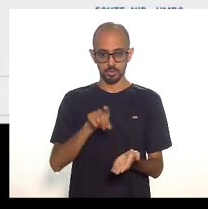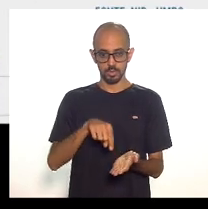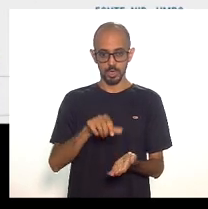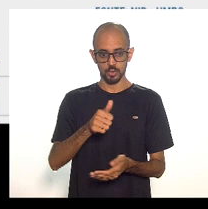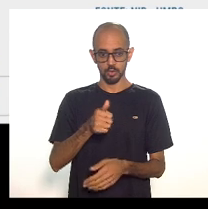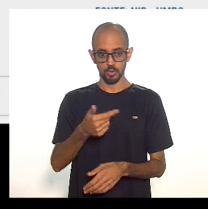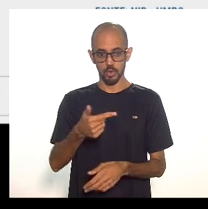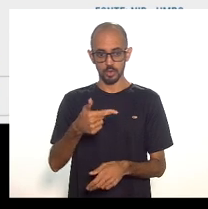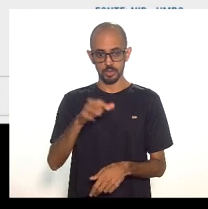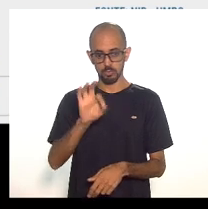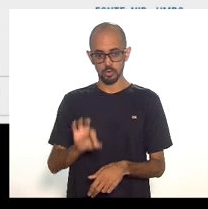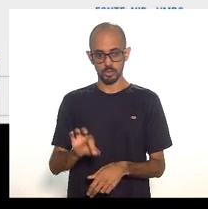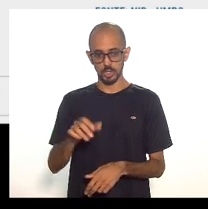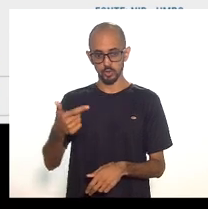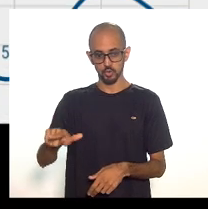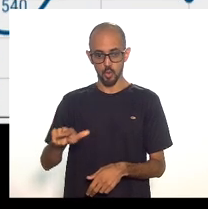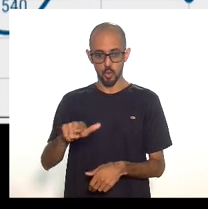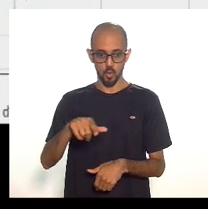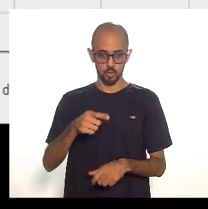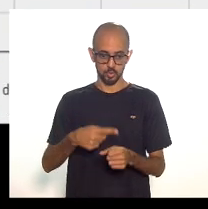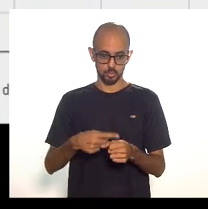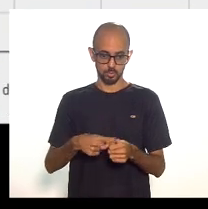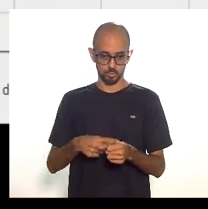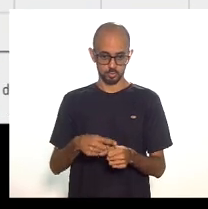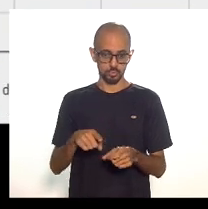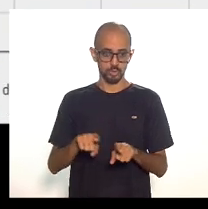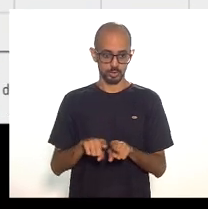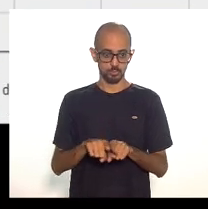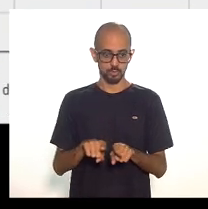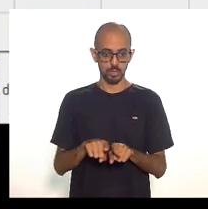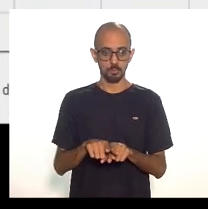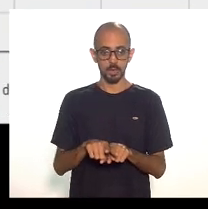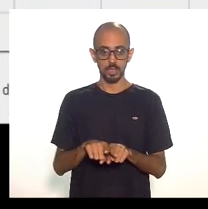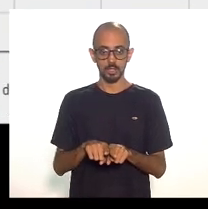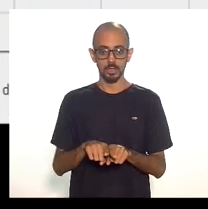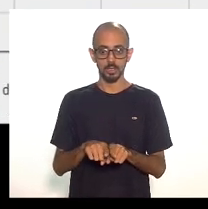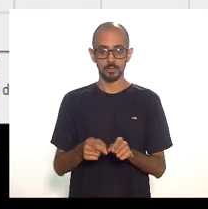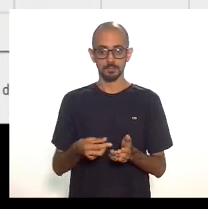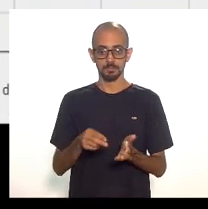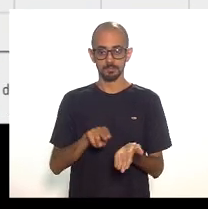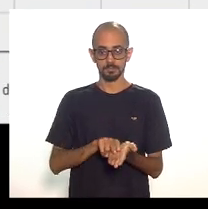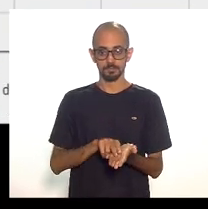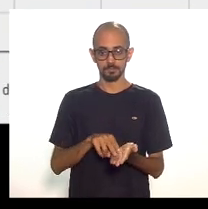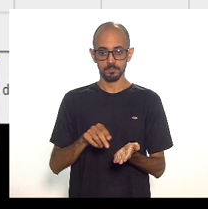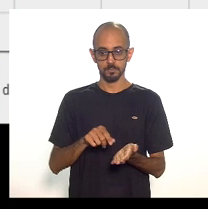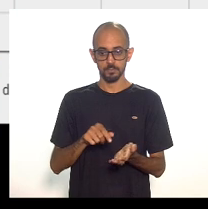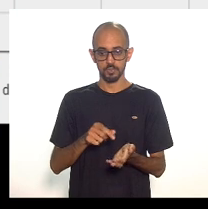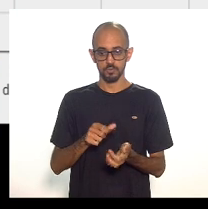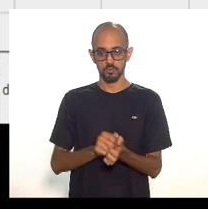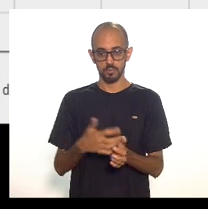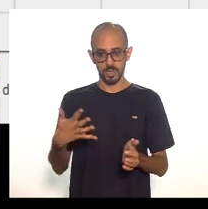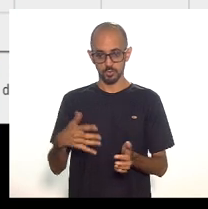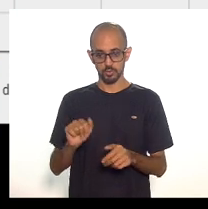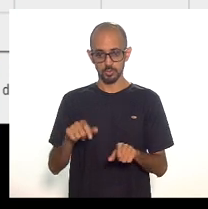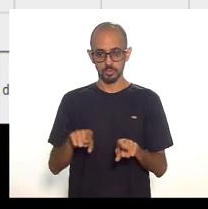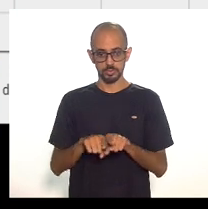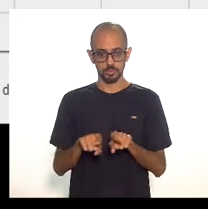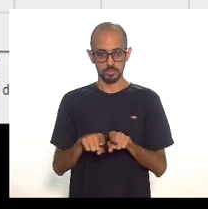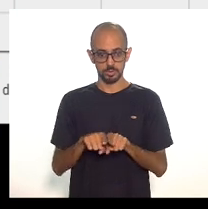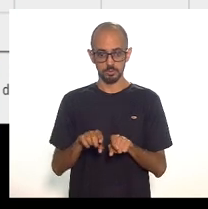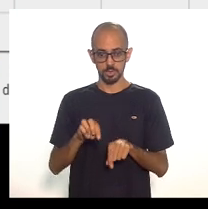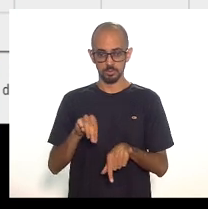municípios, 87% do município do Rio, é um hospital que interna muitos pacientes de outros municípios. Nesse mês de março, ele